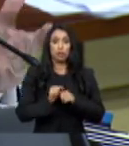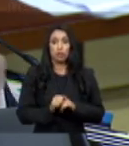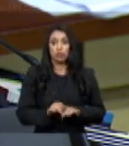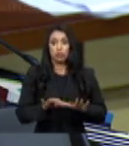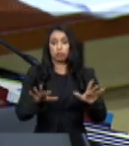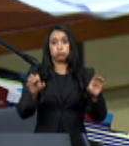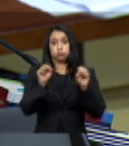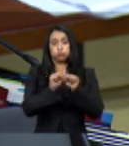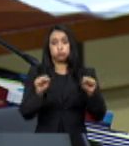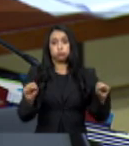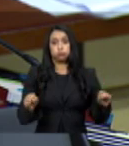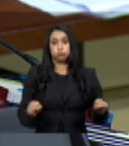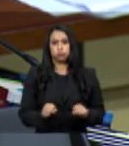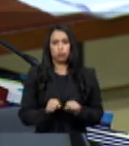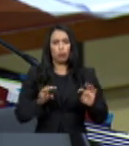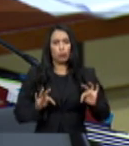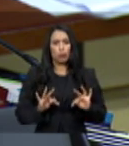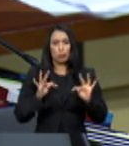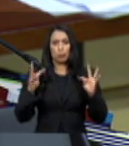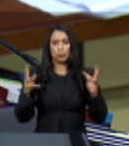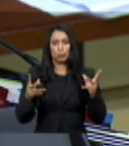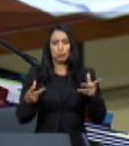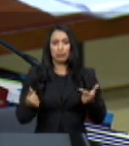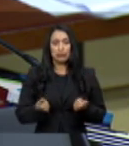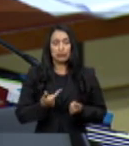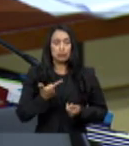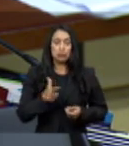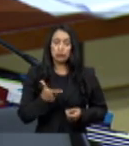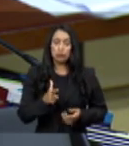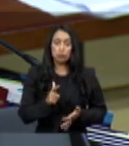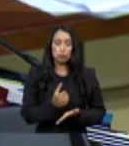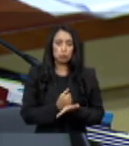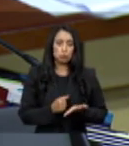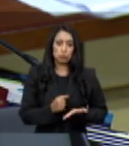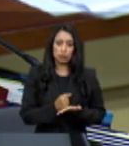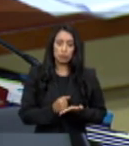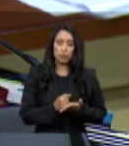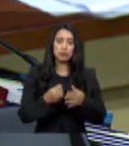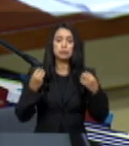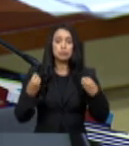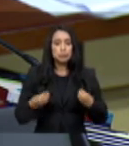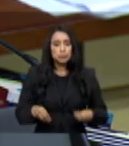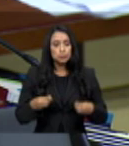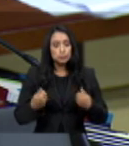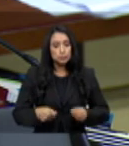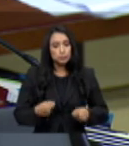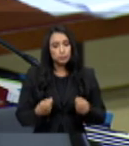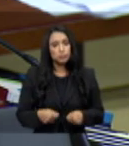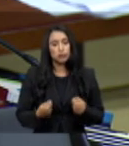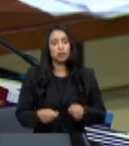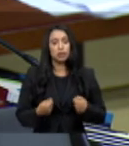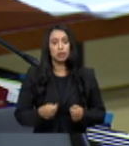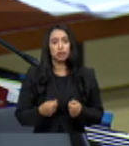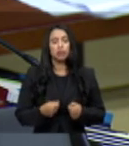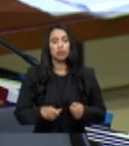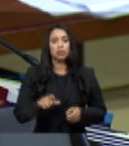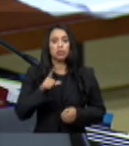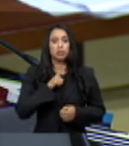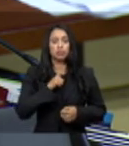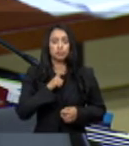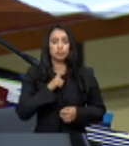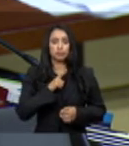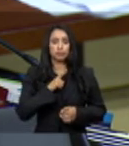sistema vai ficar completamente desestruturado portanto eu acho que em princípio nós vivemos uma situação